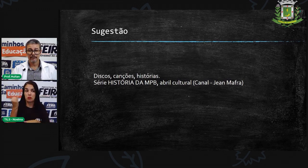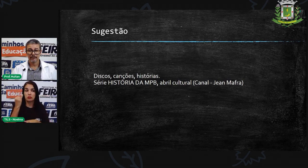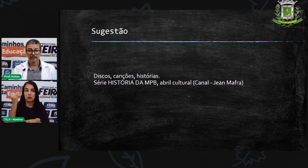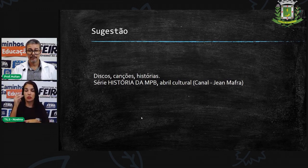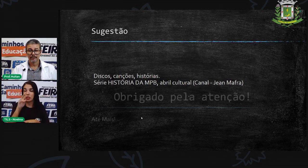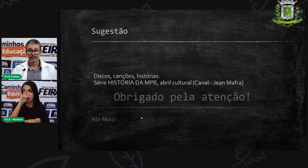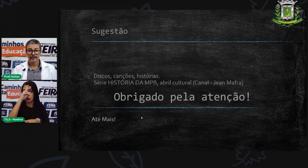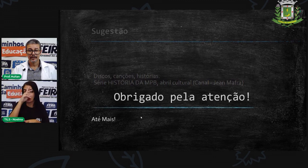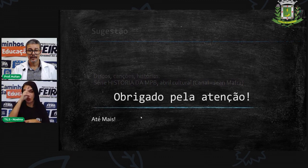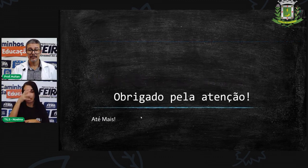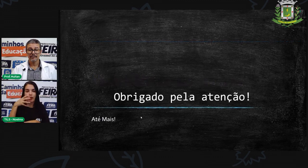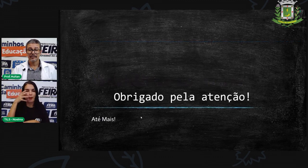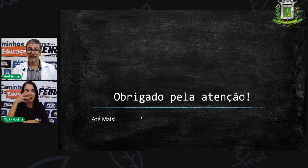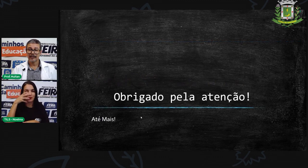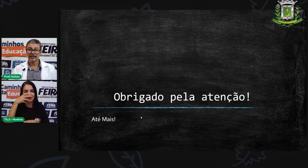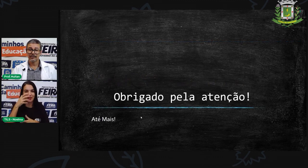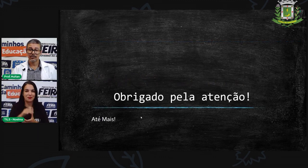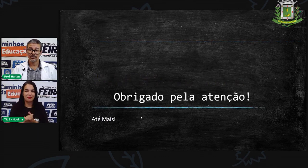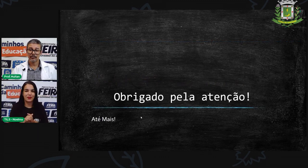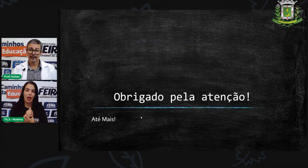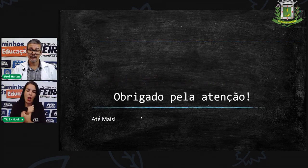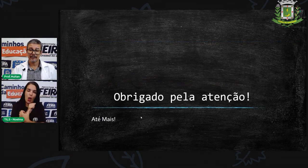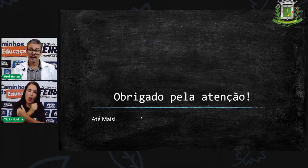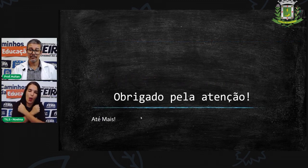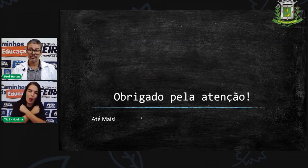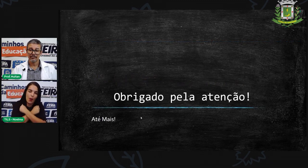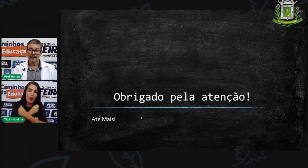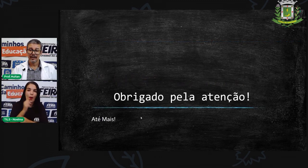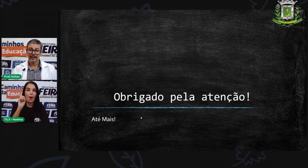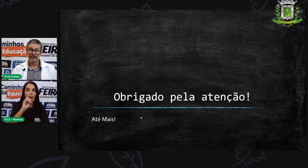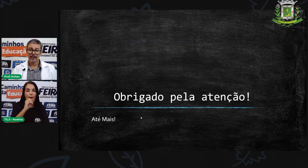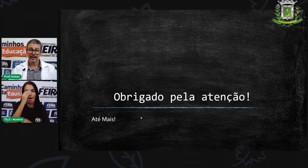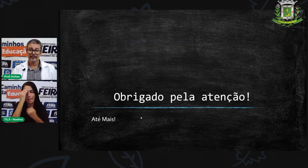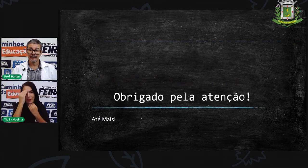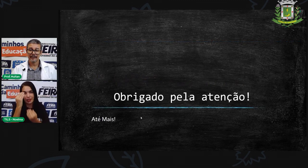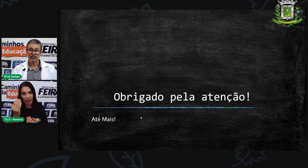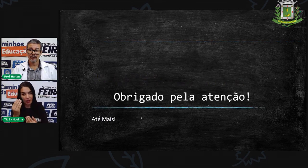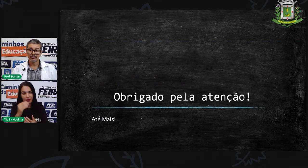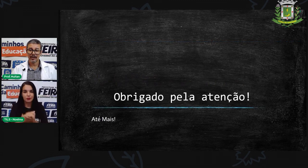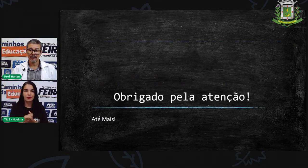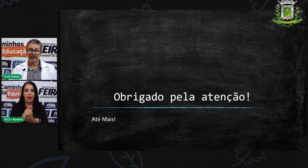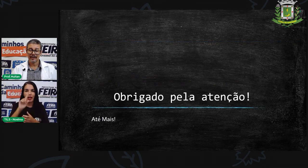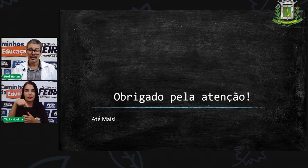brasileira. E agradeço a todos pela atenção. Até